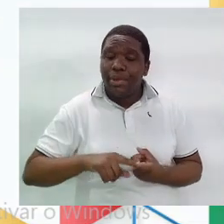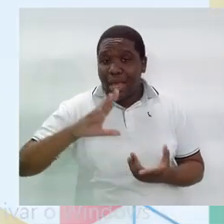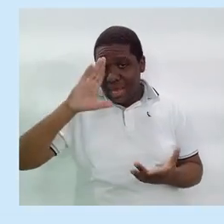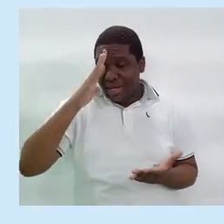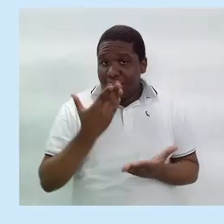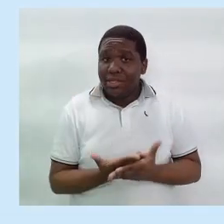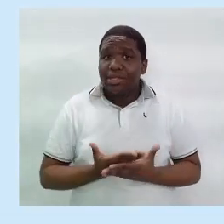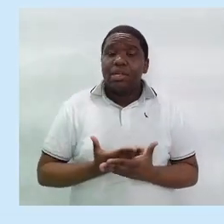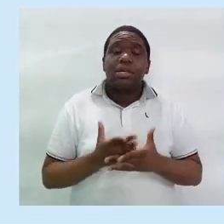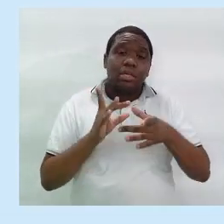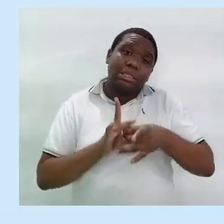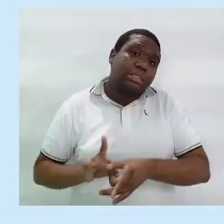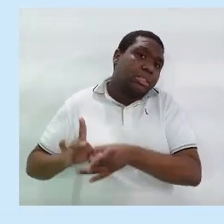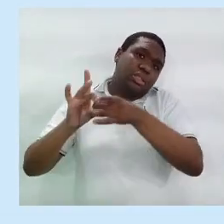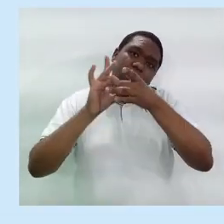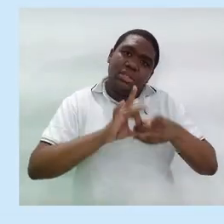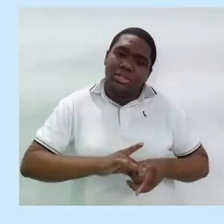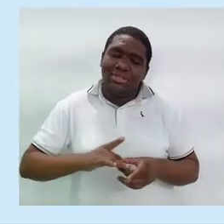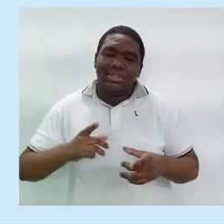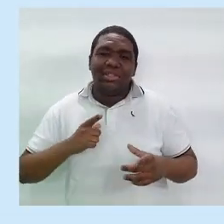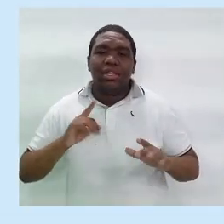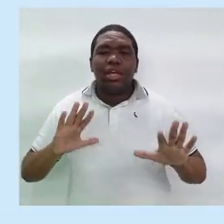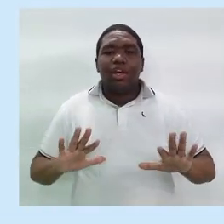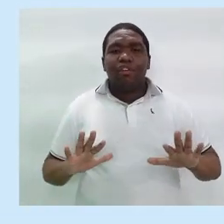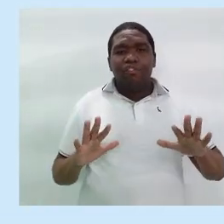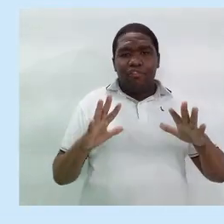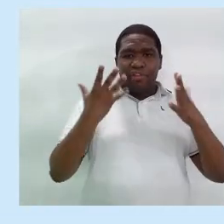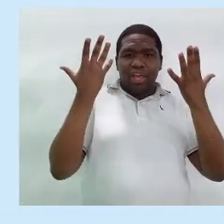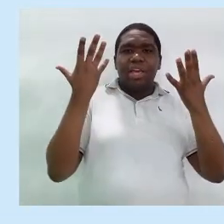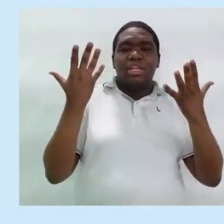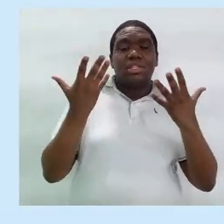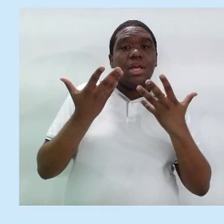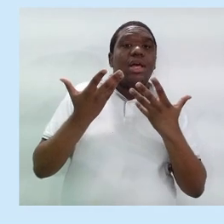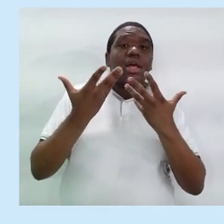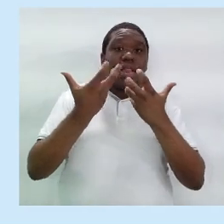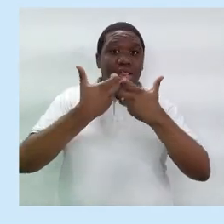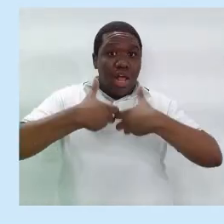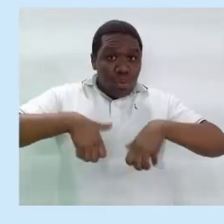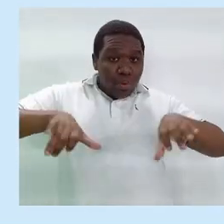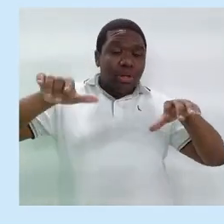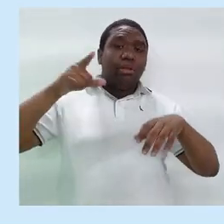teia universal, celebração dos ciclos da natureza,